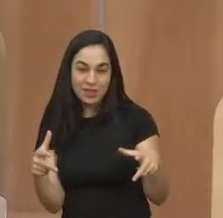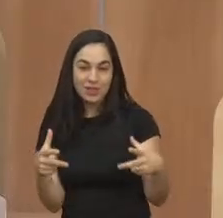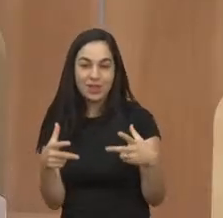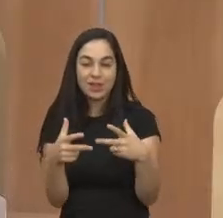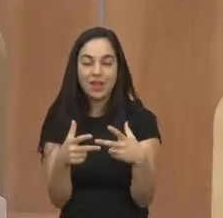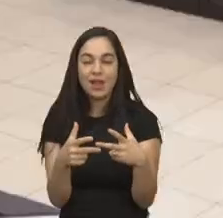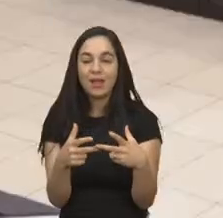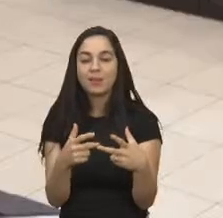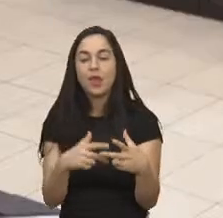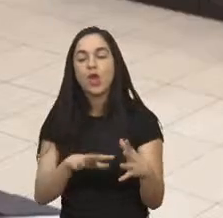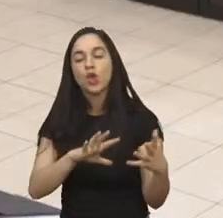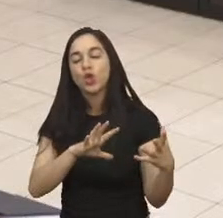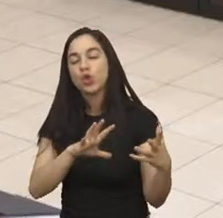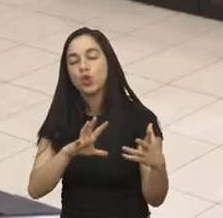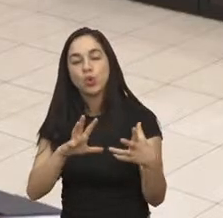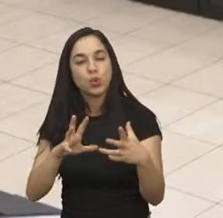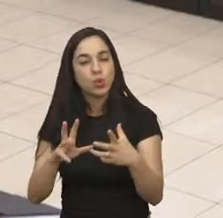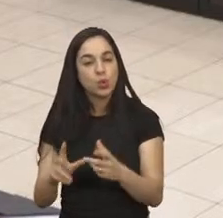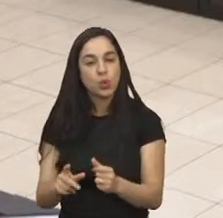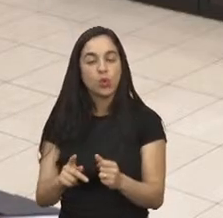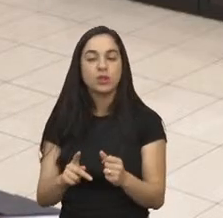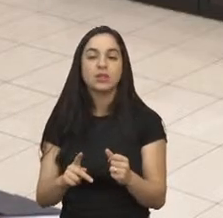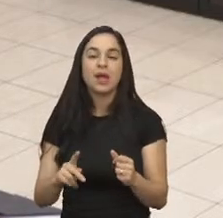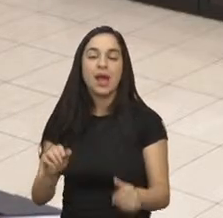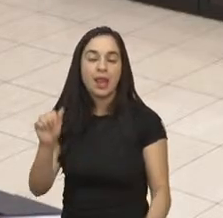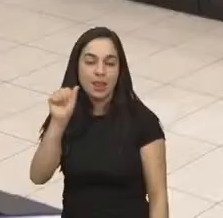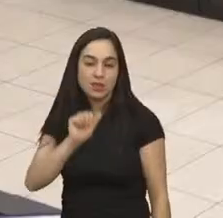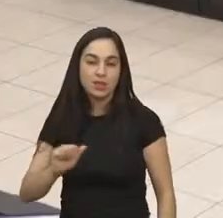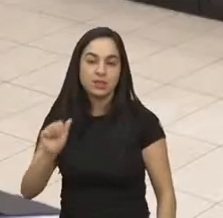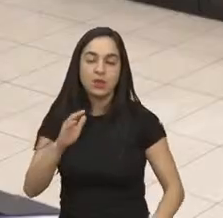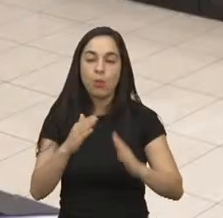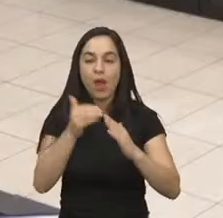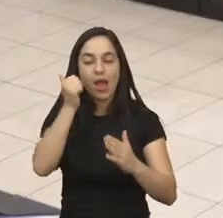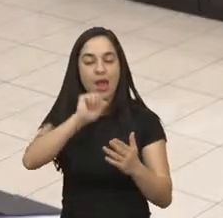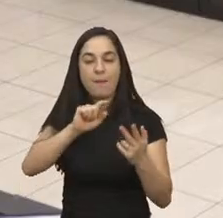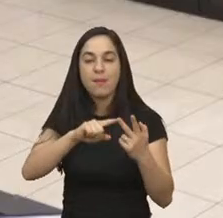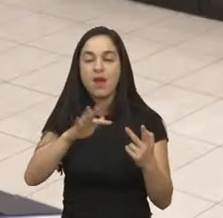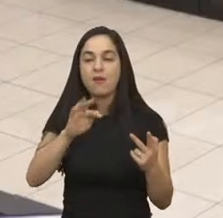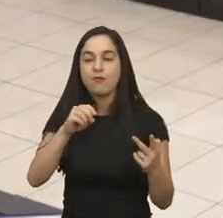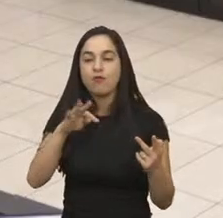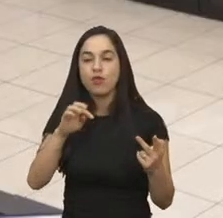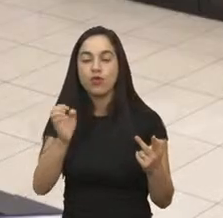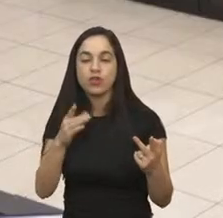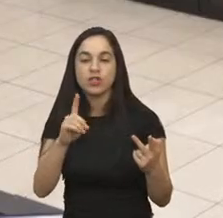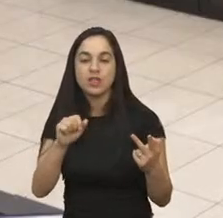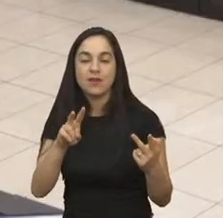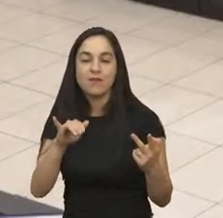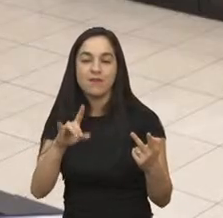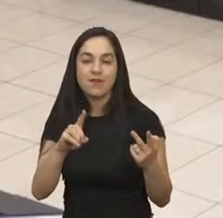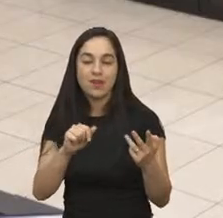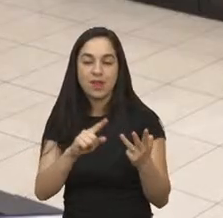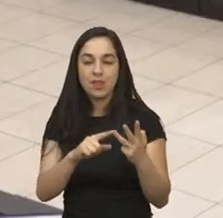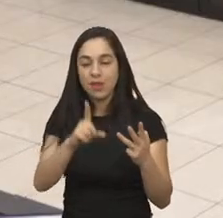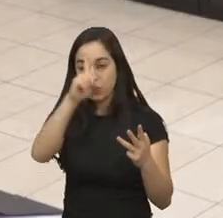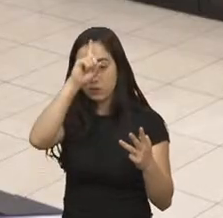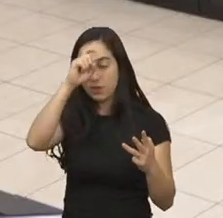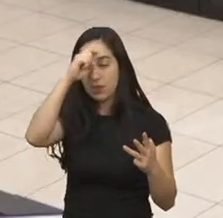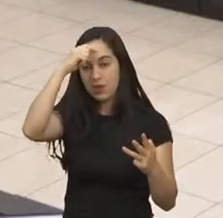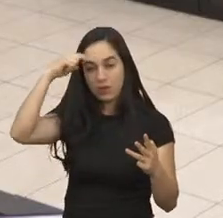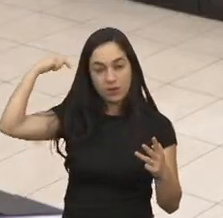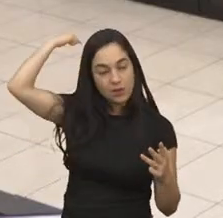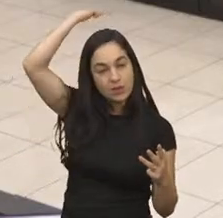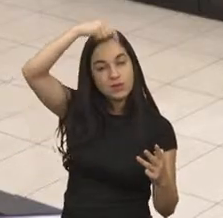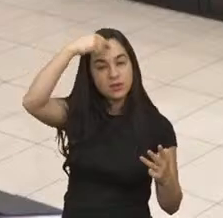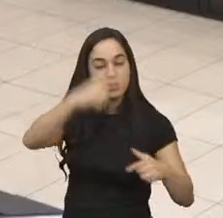vocês, cumprimentar a todos da Casa Mãe, do Fonte da Vida, do Hospital São Francisco, hospital que acolheu